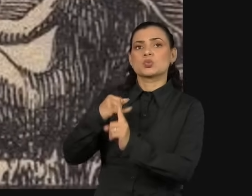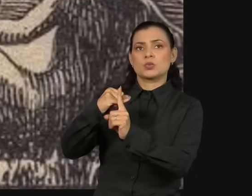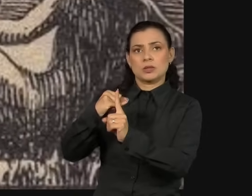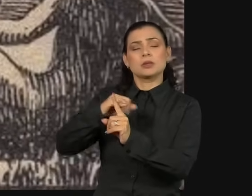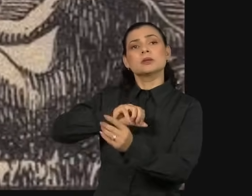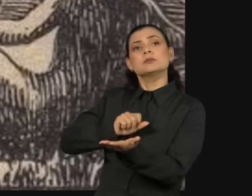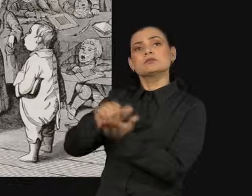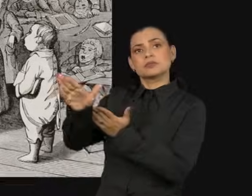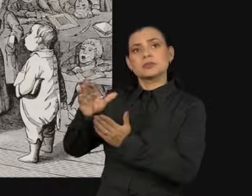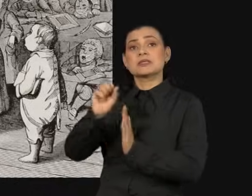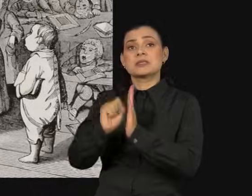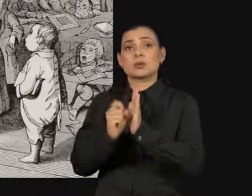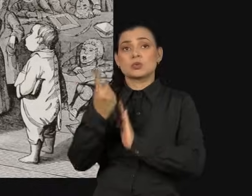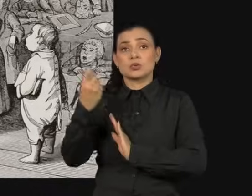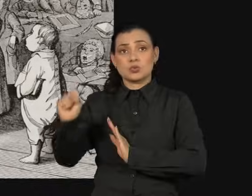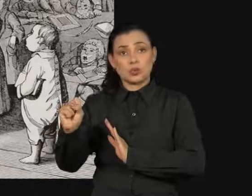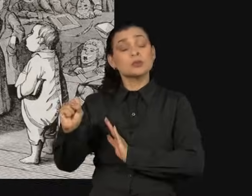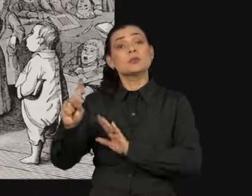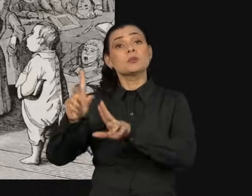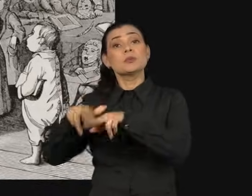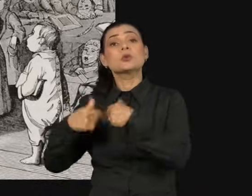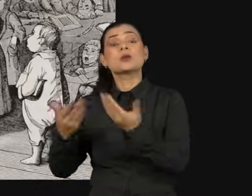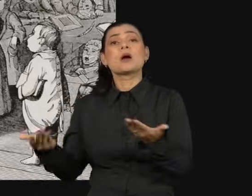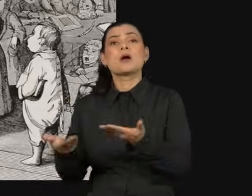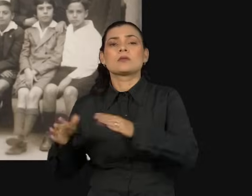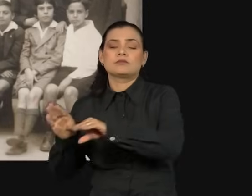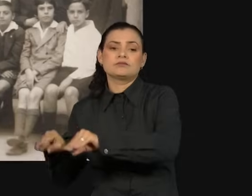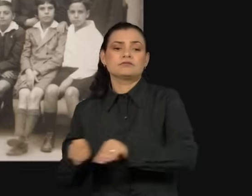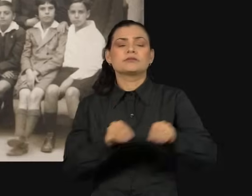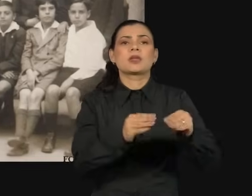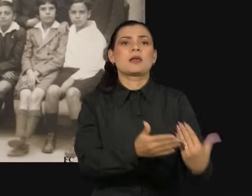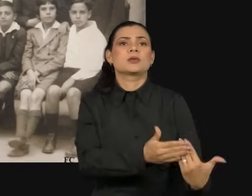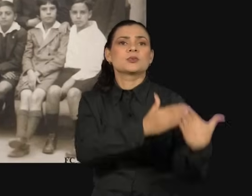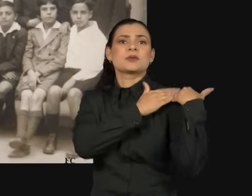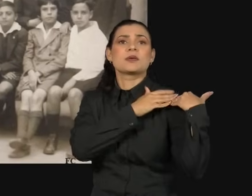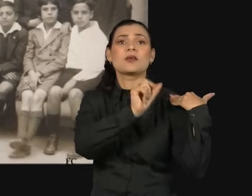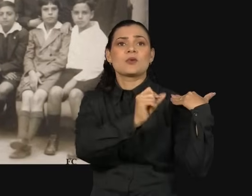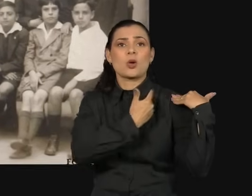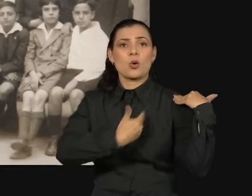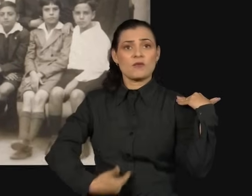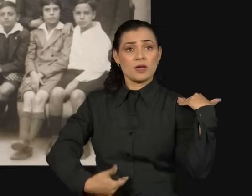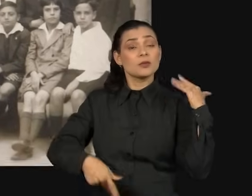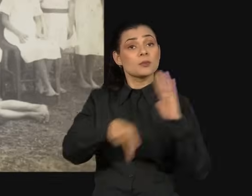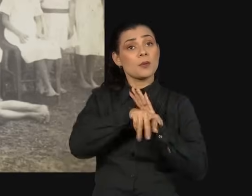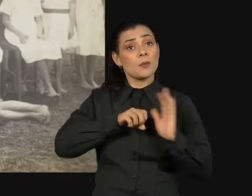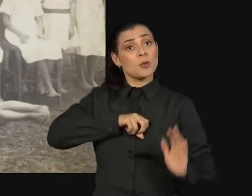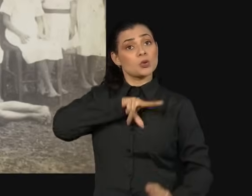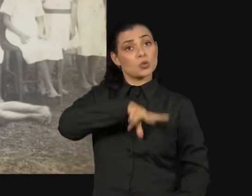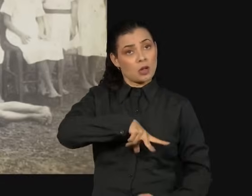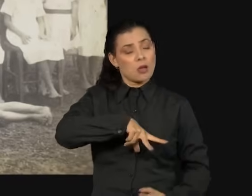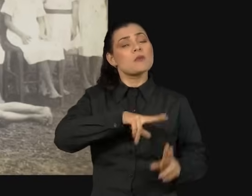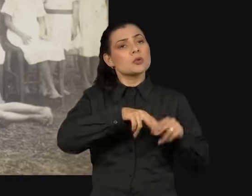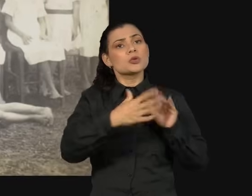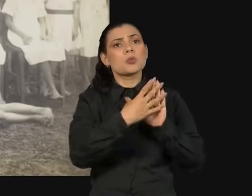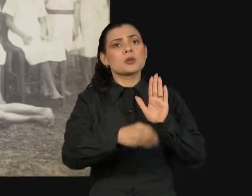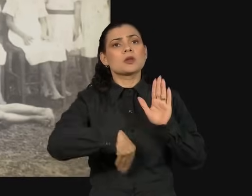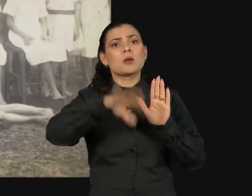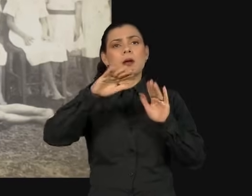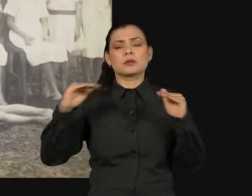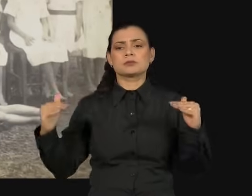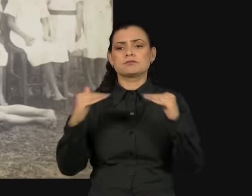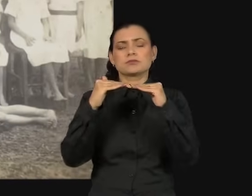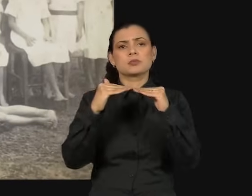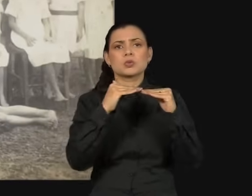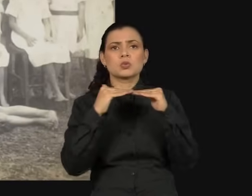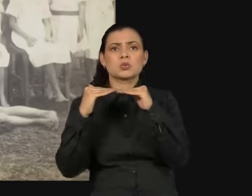século XVIII, essa responsabilidade foi transferida para o Estado português, que implantou modelos mais